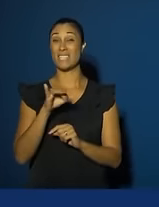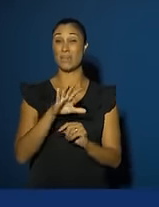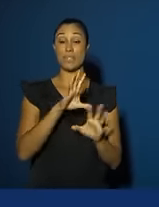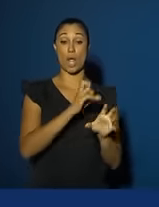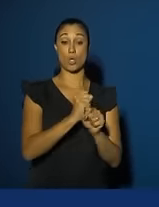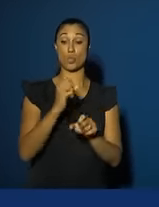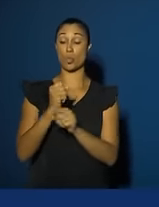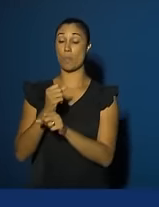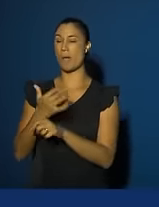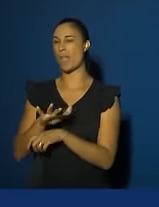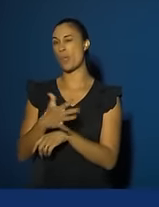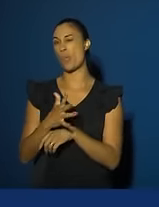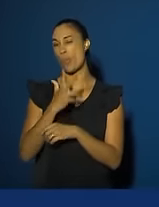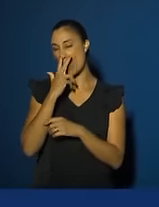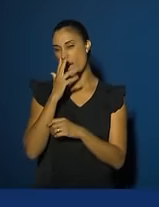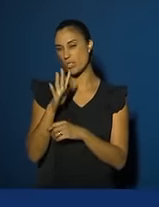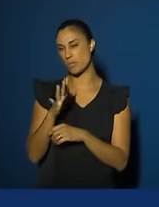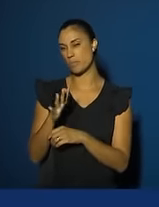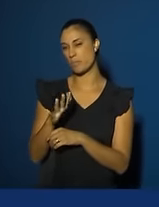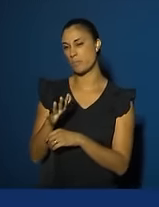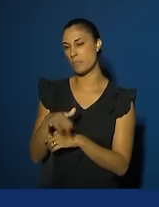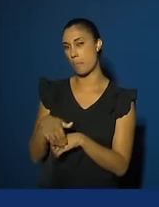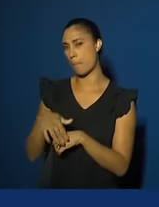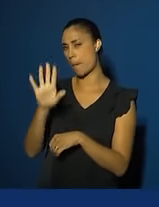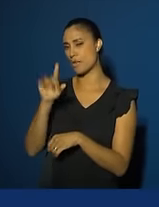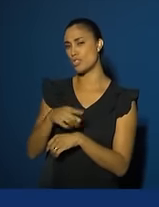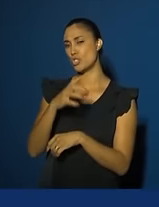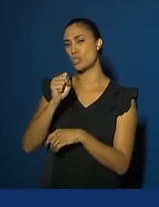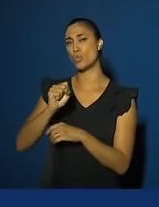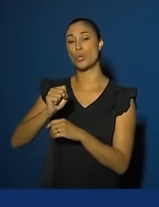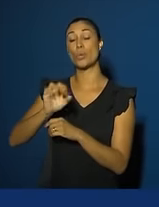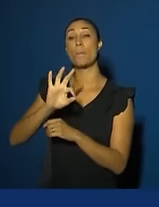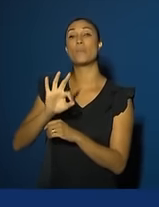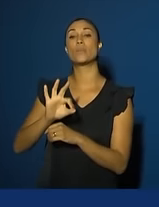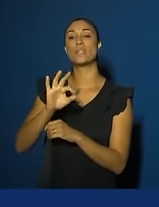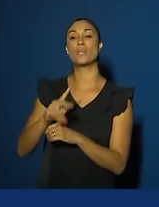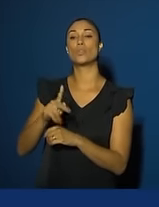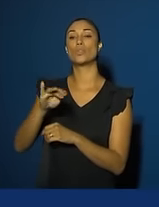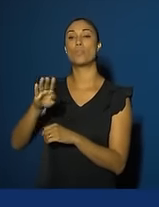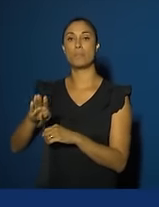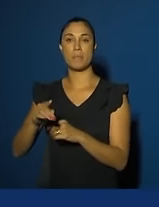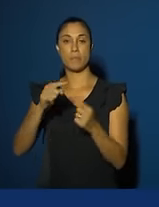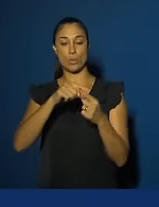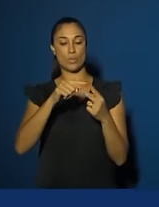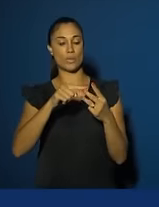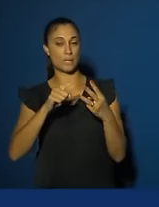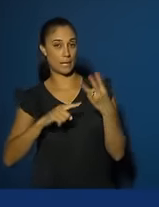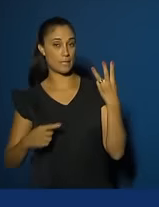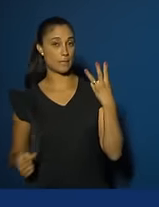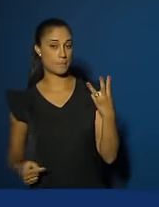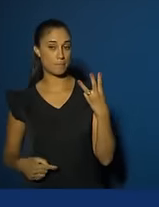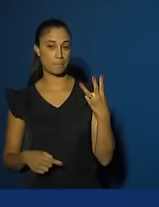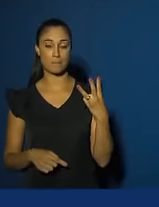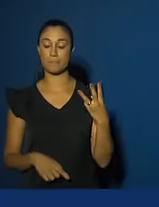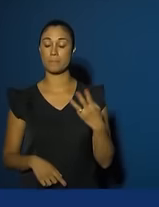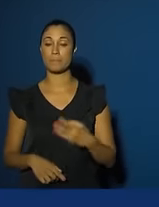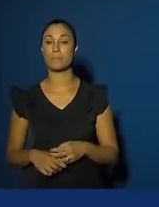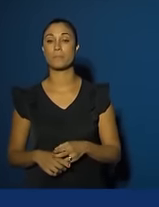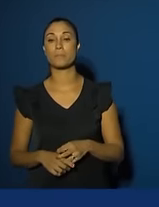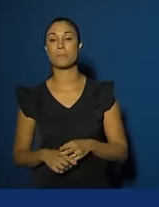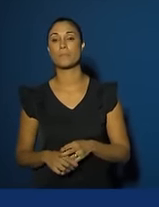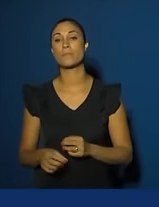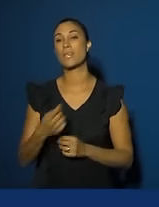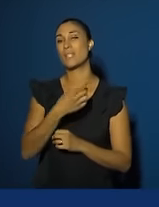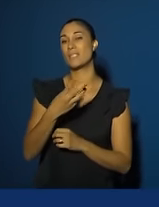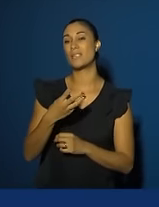somar Sei lá deve deve est mais de 18% do PIB eu acho os três previdência dos três nível de governo é mais ou menos